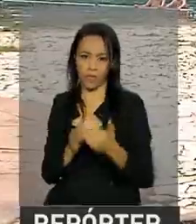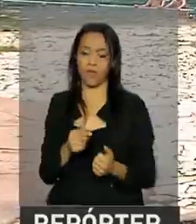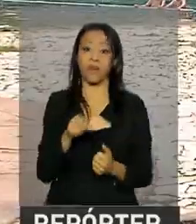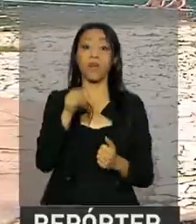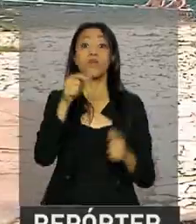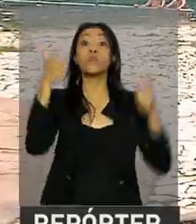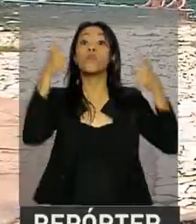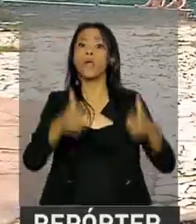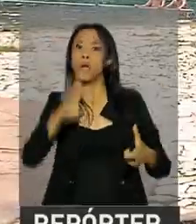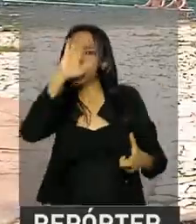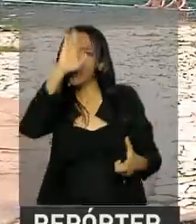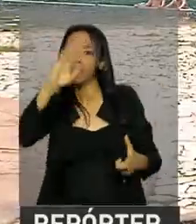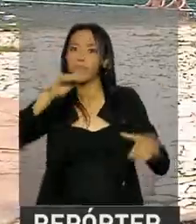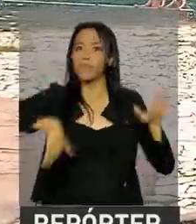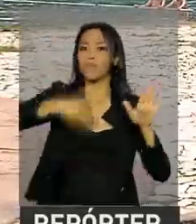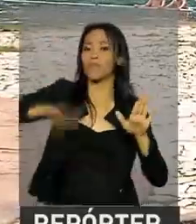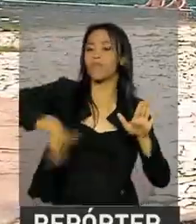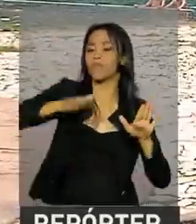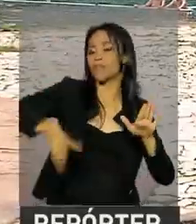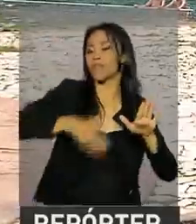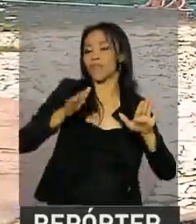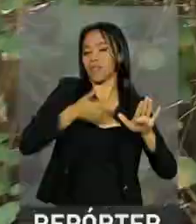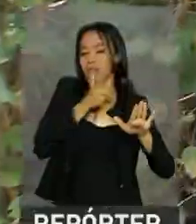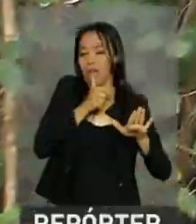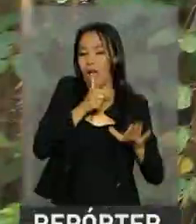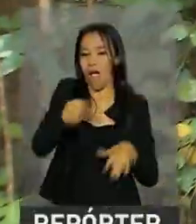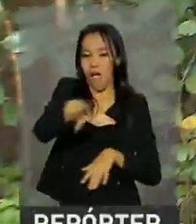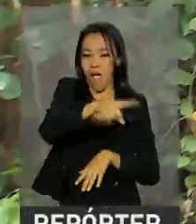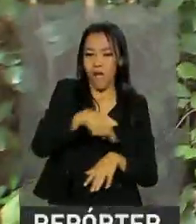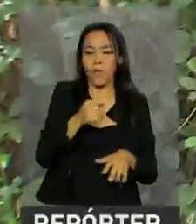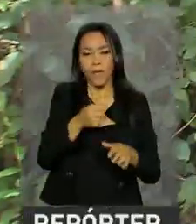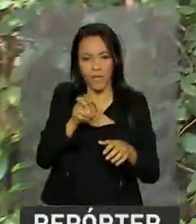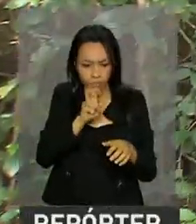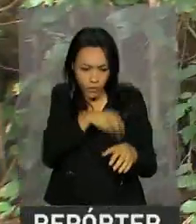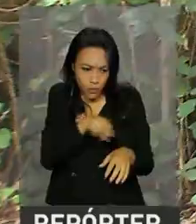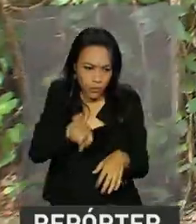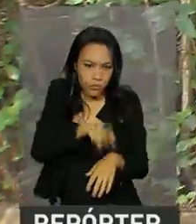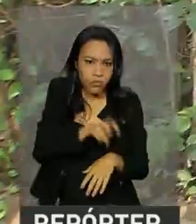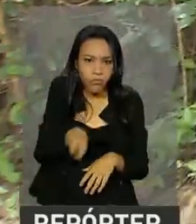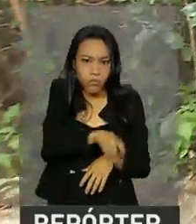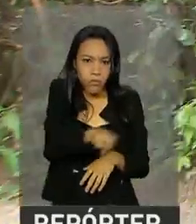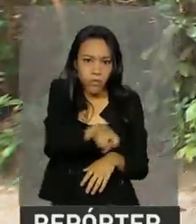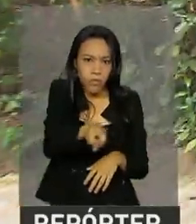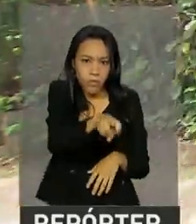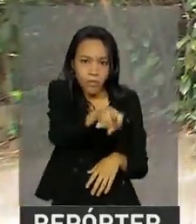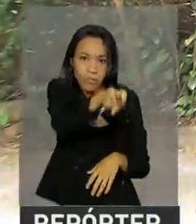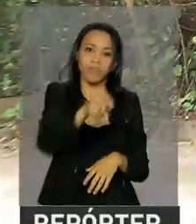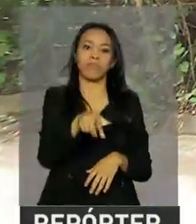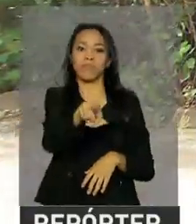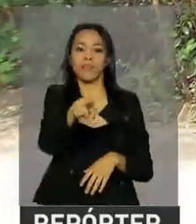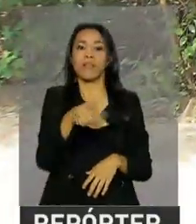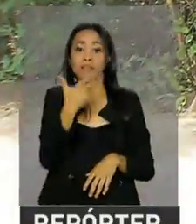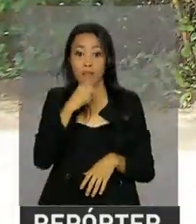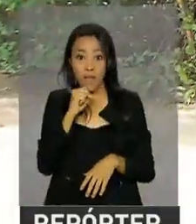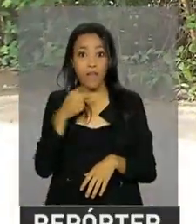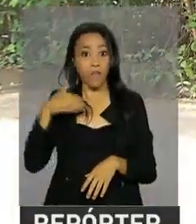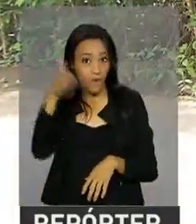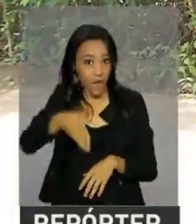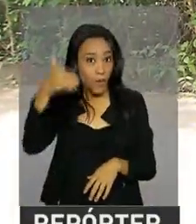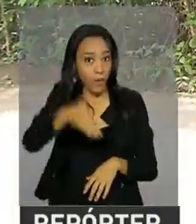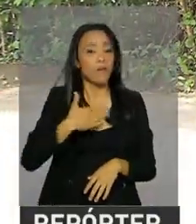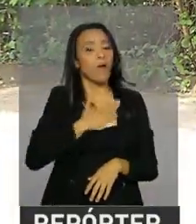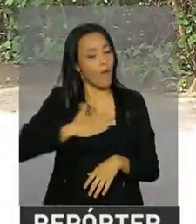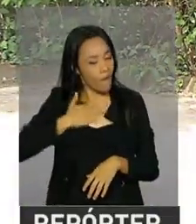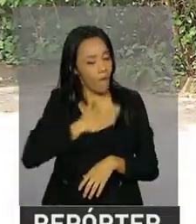principais atrações são as piscinas de águas correntes e as trilhas ecológicas. Quem frequenta garante, é uma